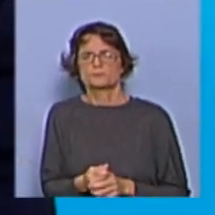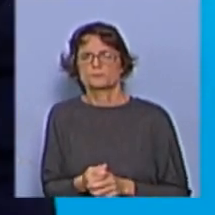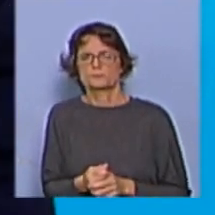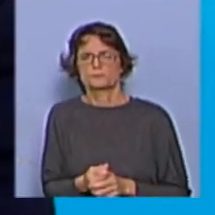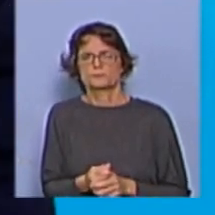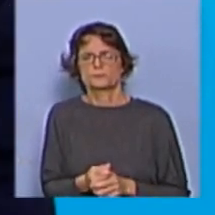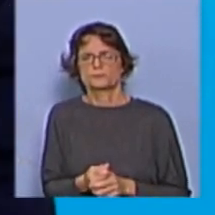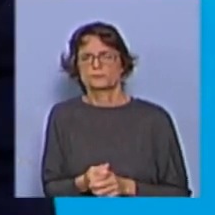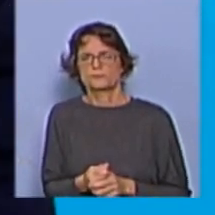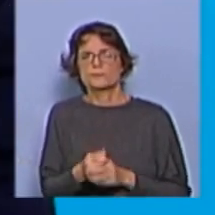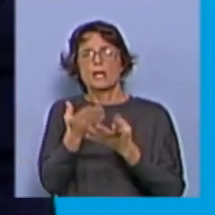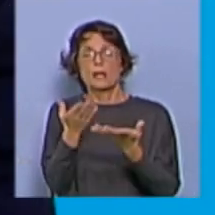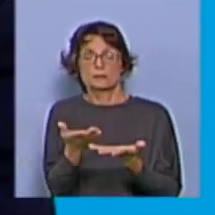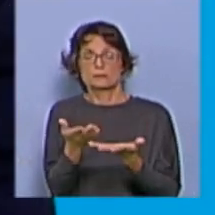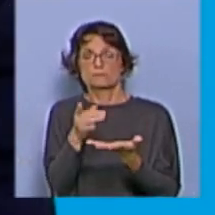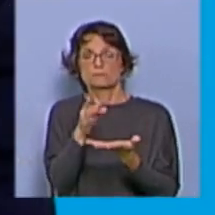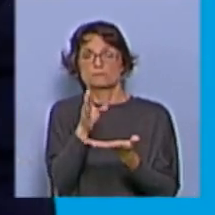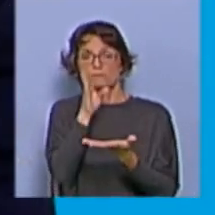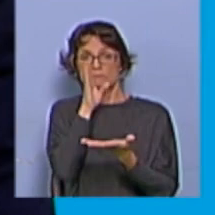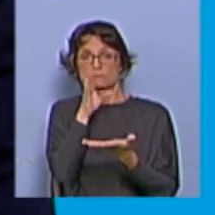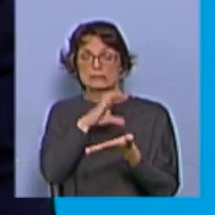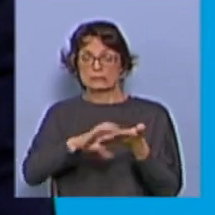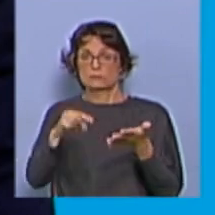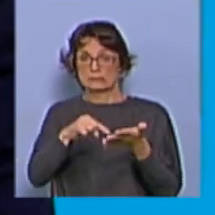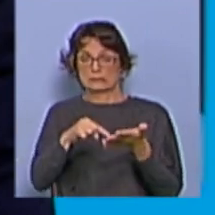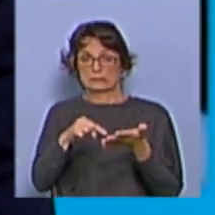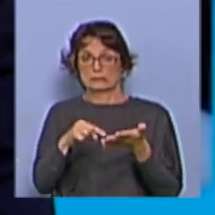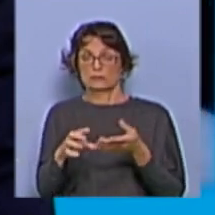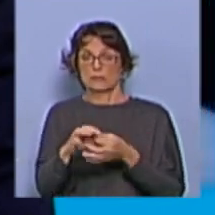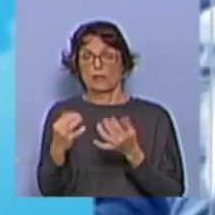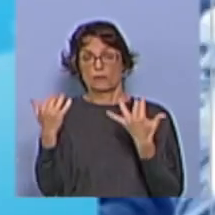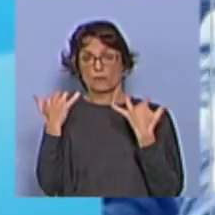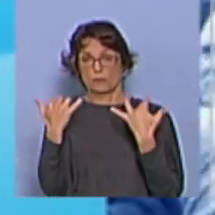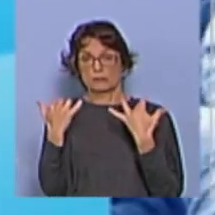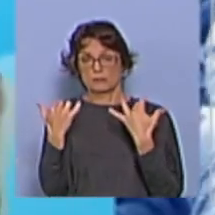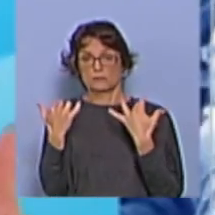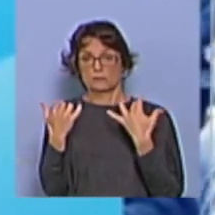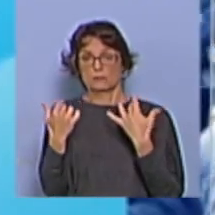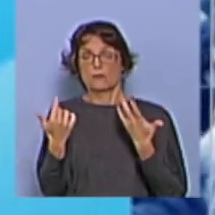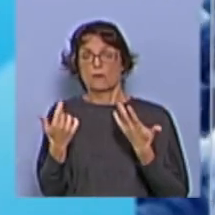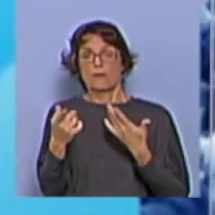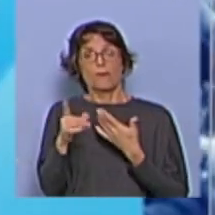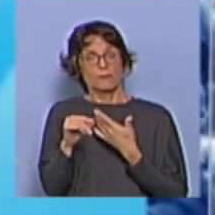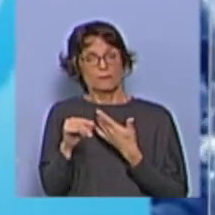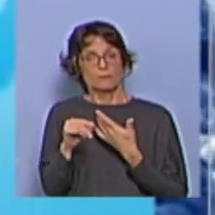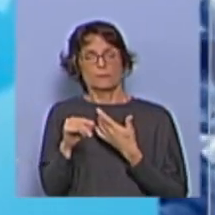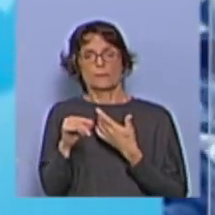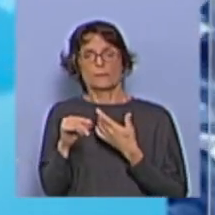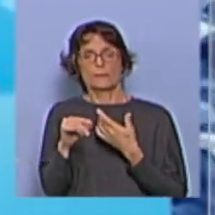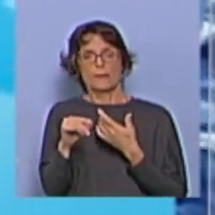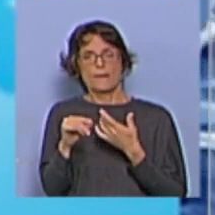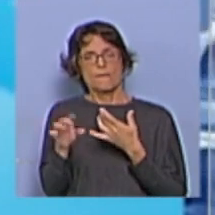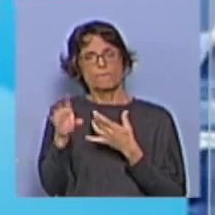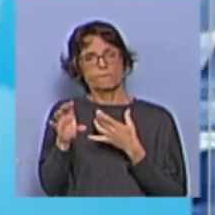olharmos para, e porque está ligado também a este capítulo da informação, para a forma como os governos